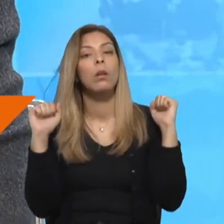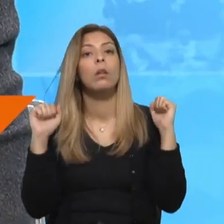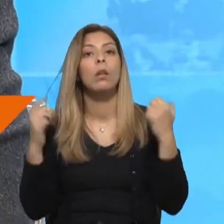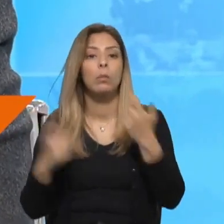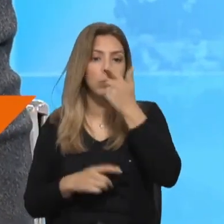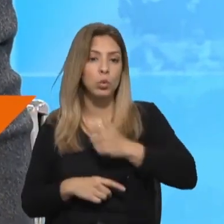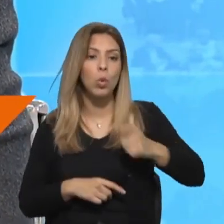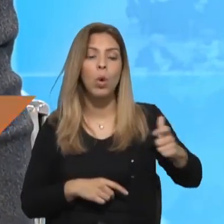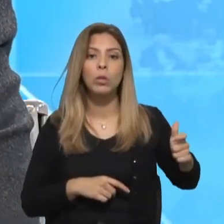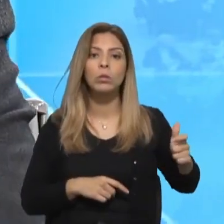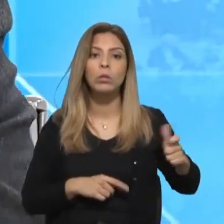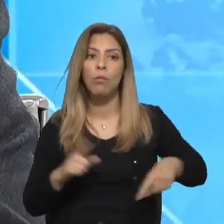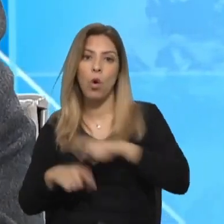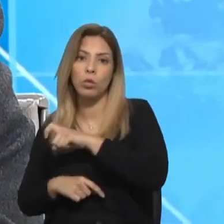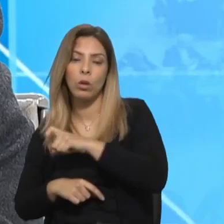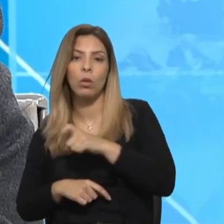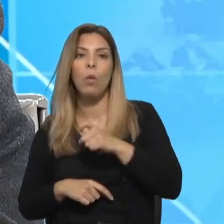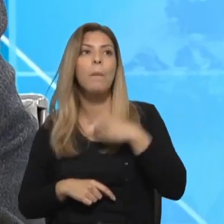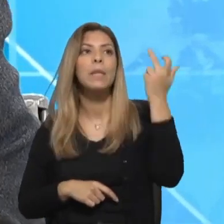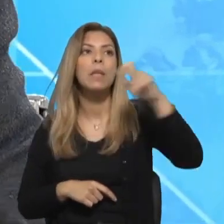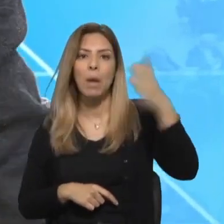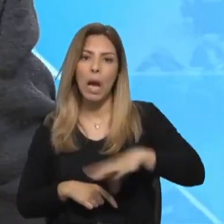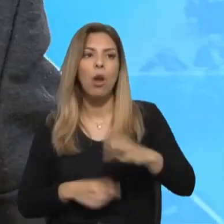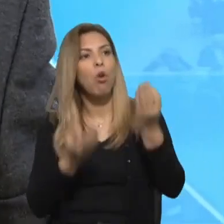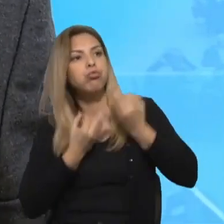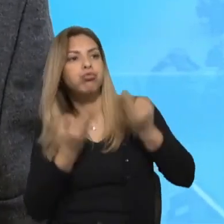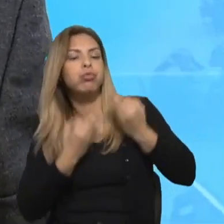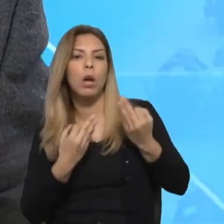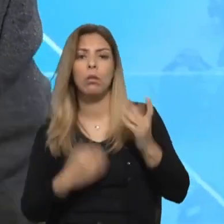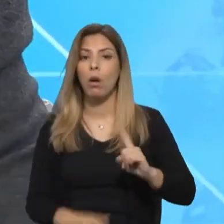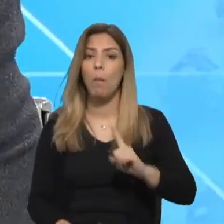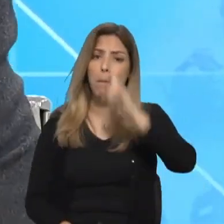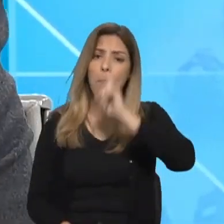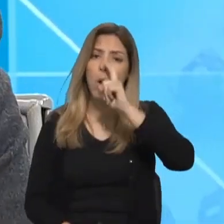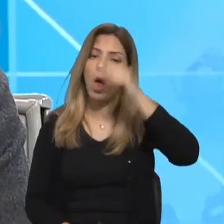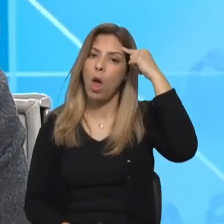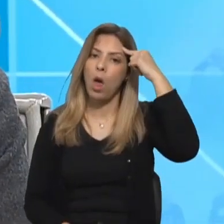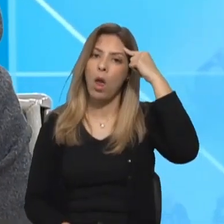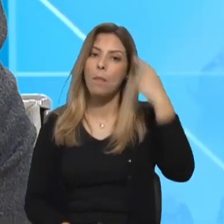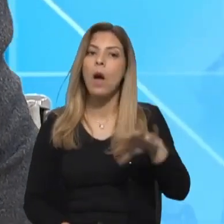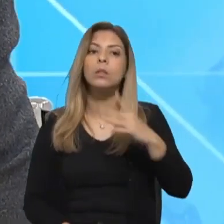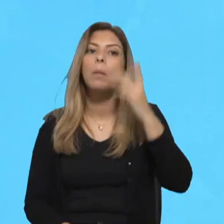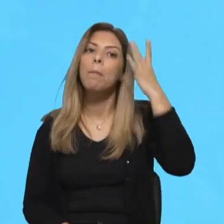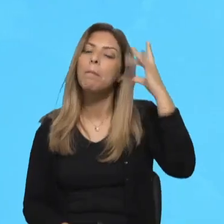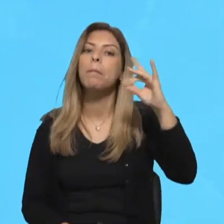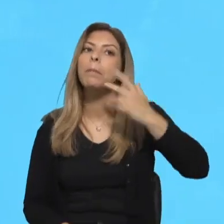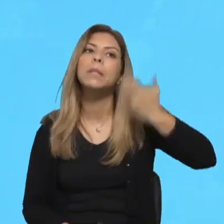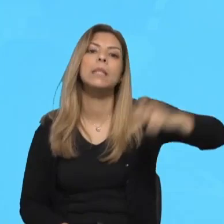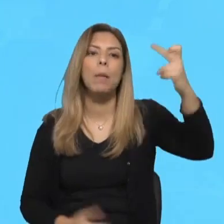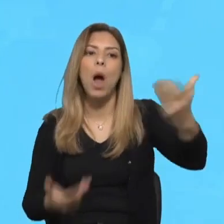quer ser refugiado toda a vida. Não perdem a memória, mas não querem ser refugiados toda a vida. Todos nós queremos